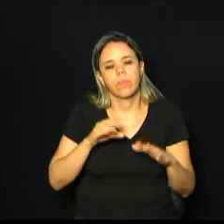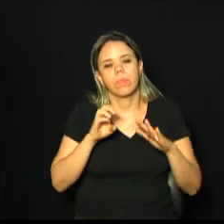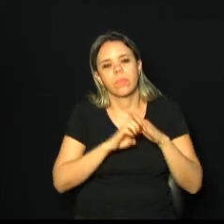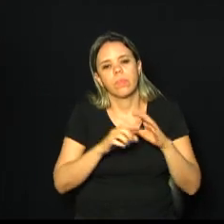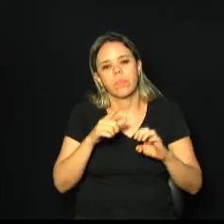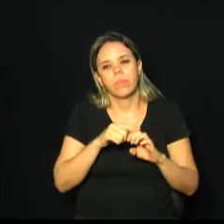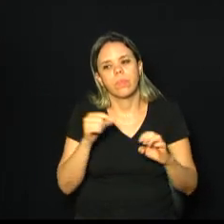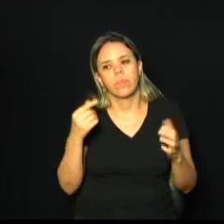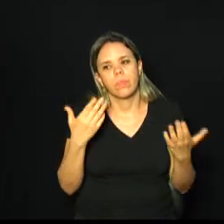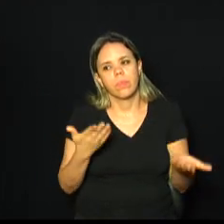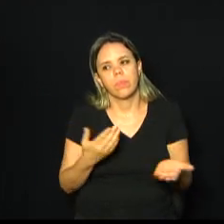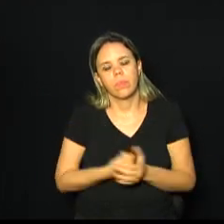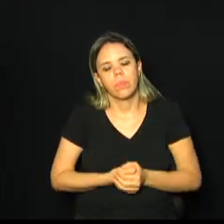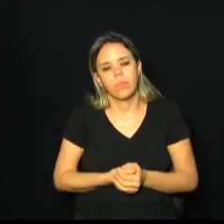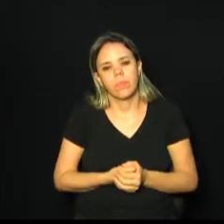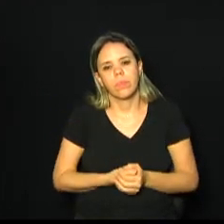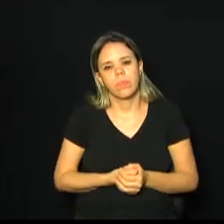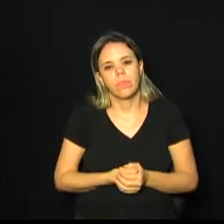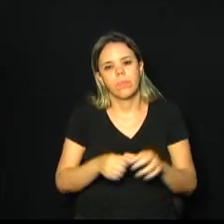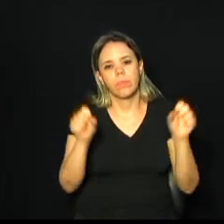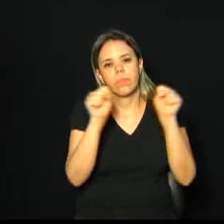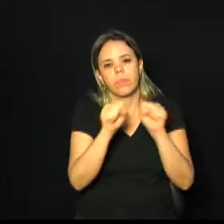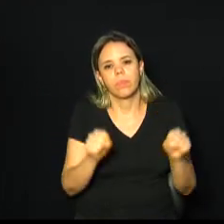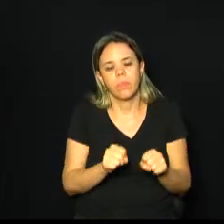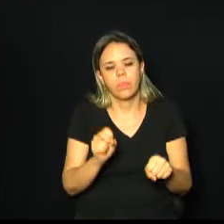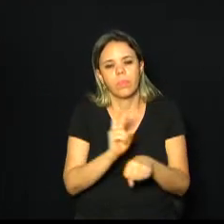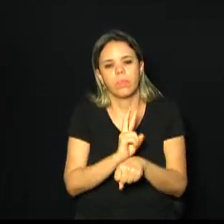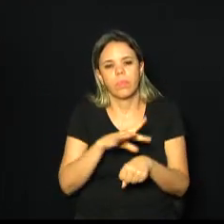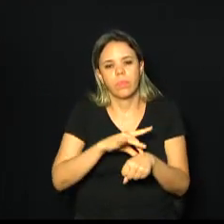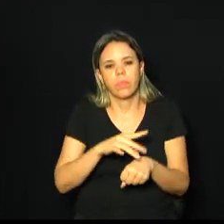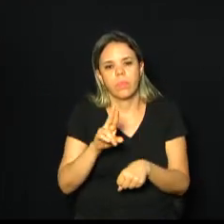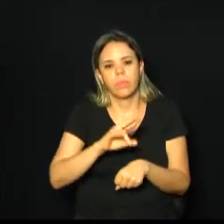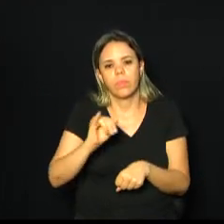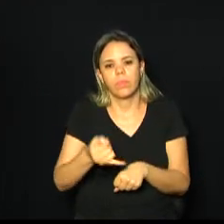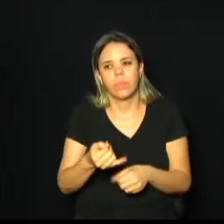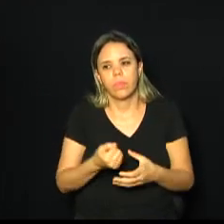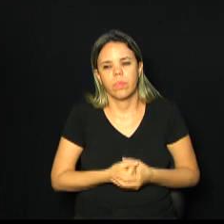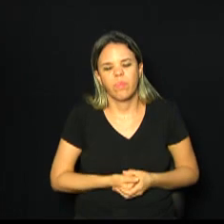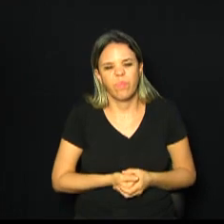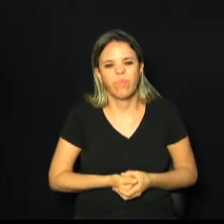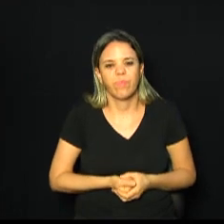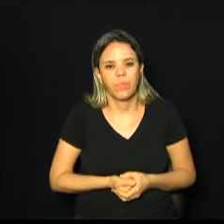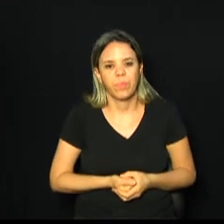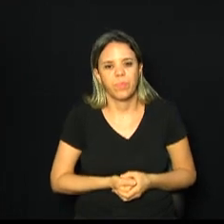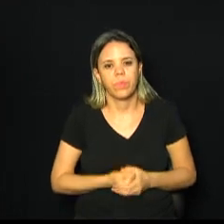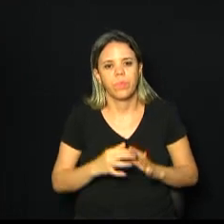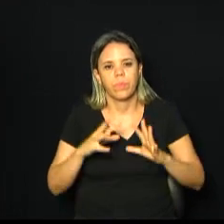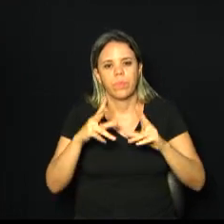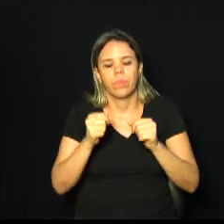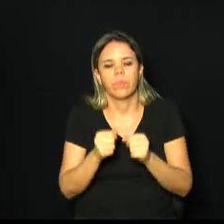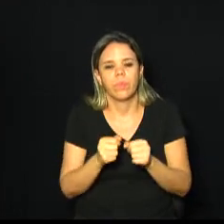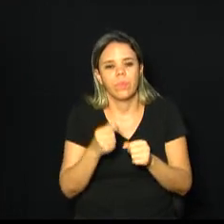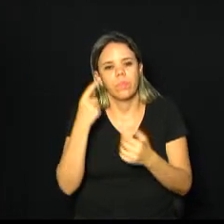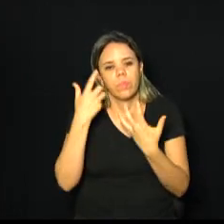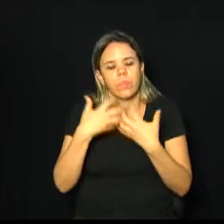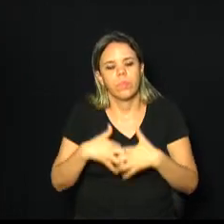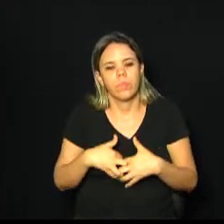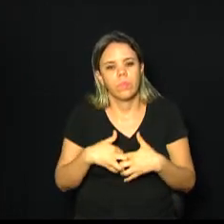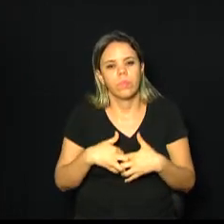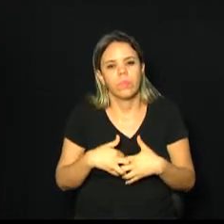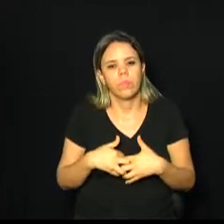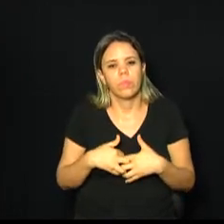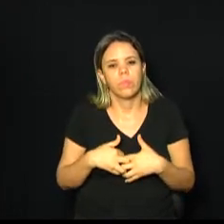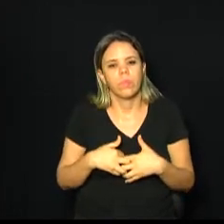empreendimento, qual que é o sistema de segurança que eu vou utilizar. Então, tudo isso tem que ser pensado quando a gente